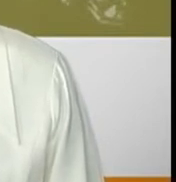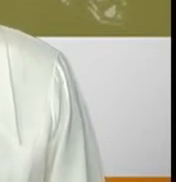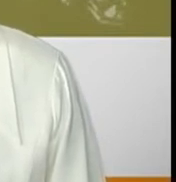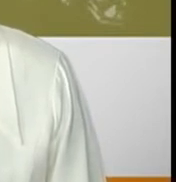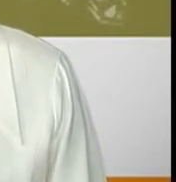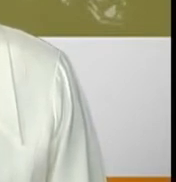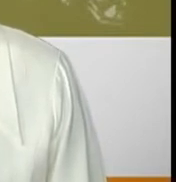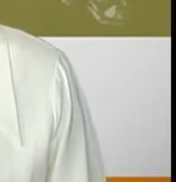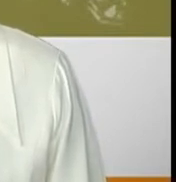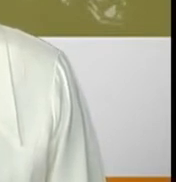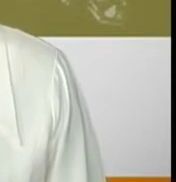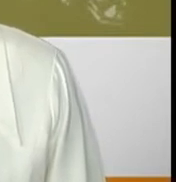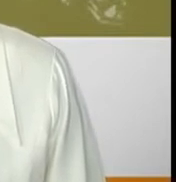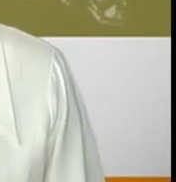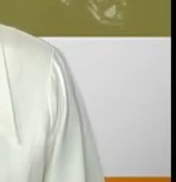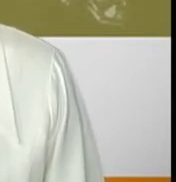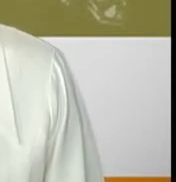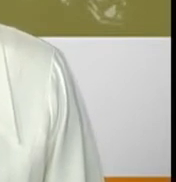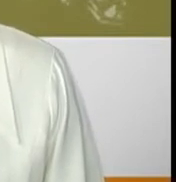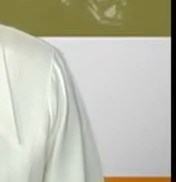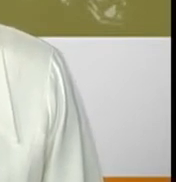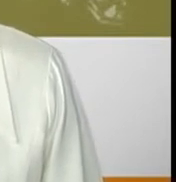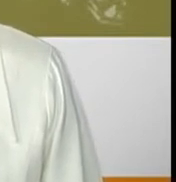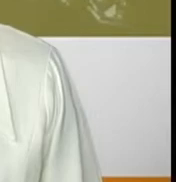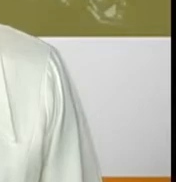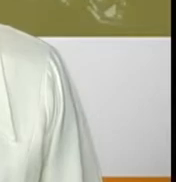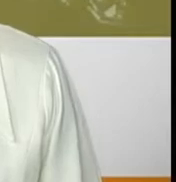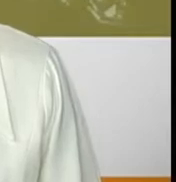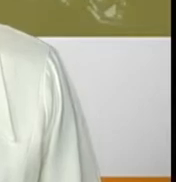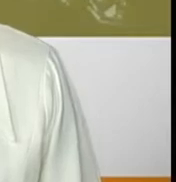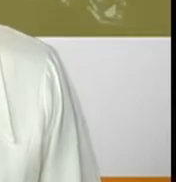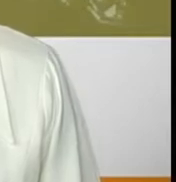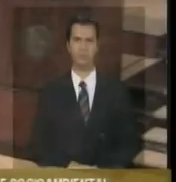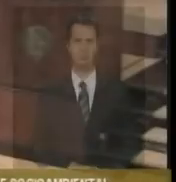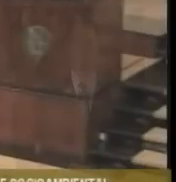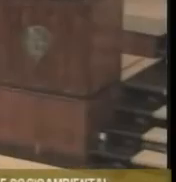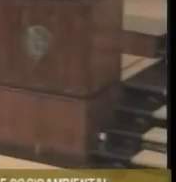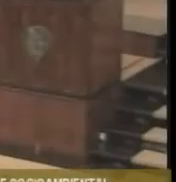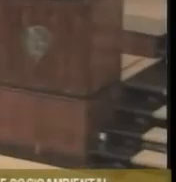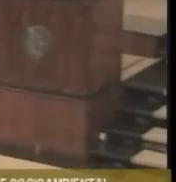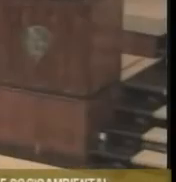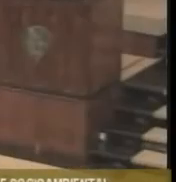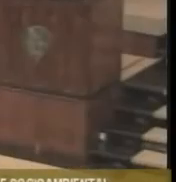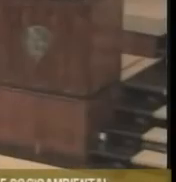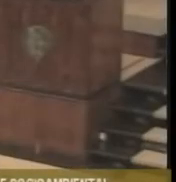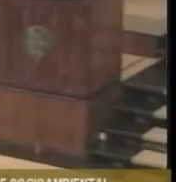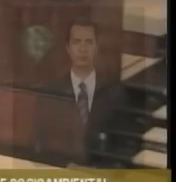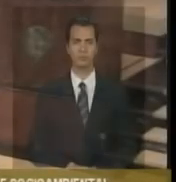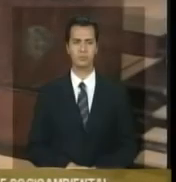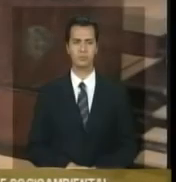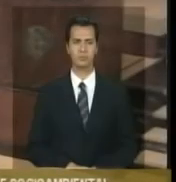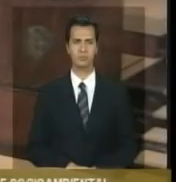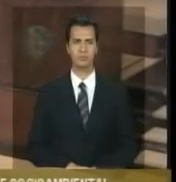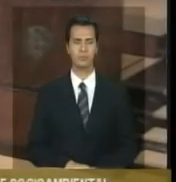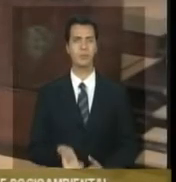as experiências governamentais de sustentabilidade socioambiental. Reveja. Bom, boa tarde a todos.